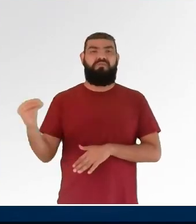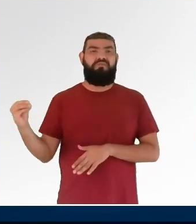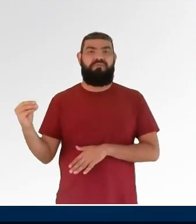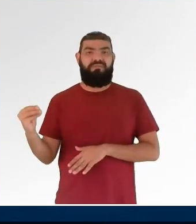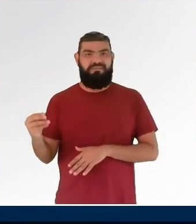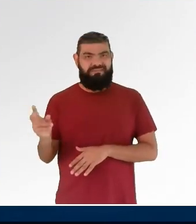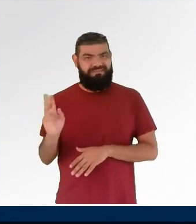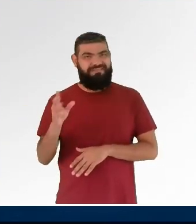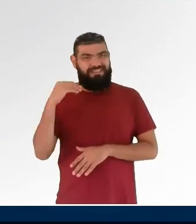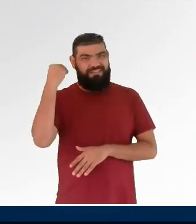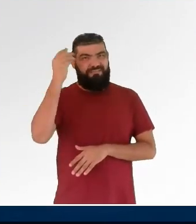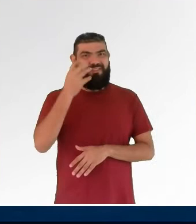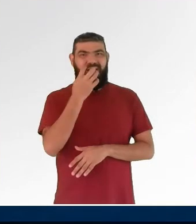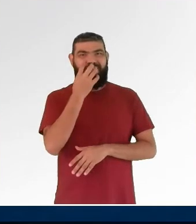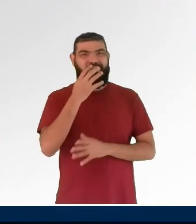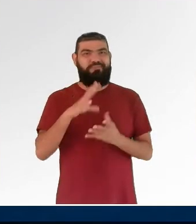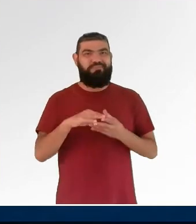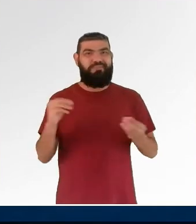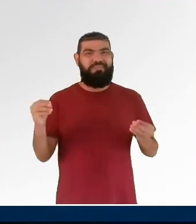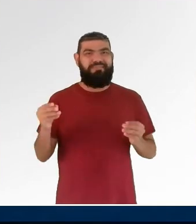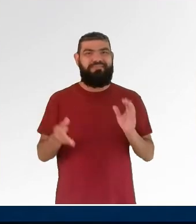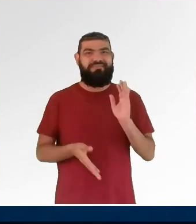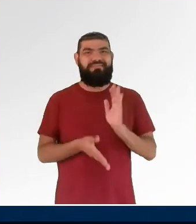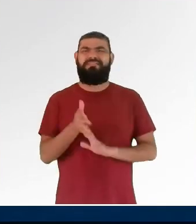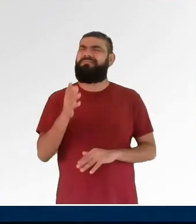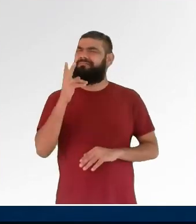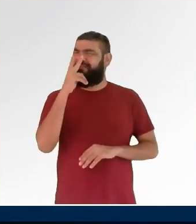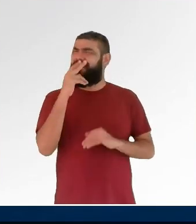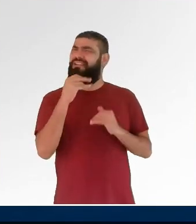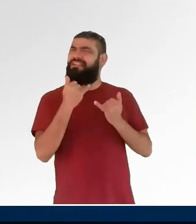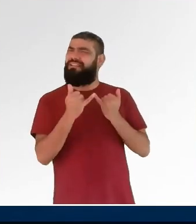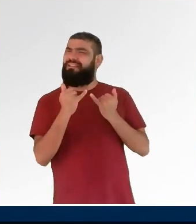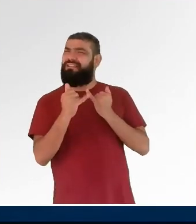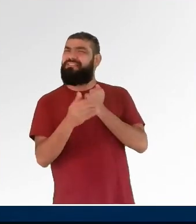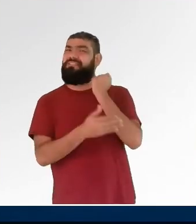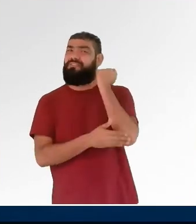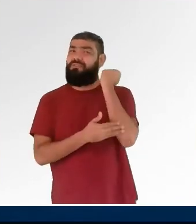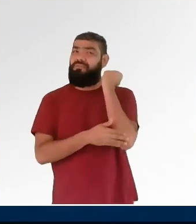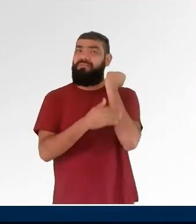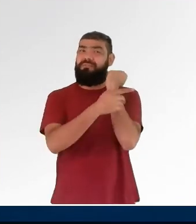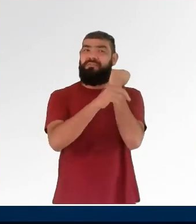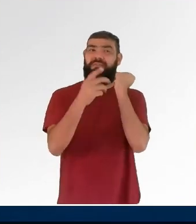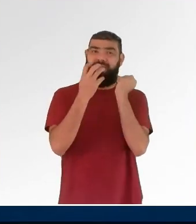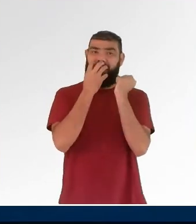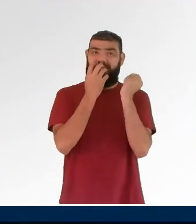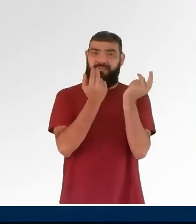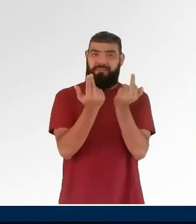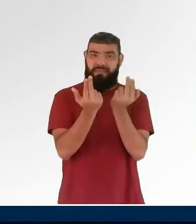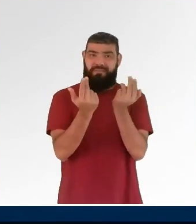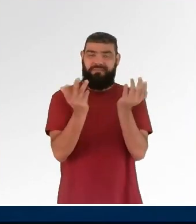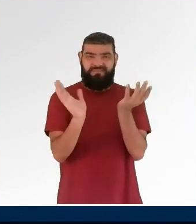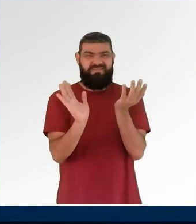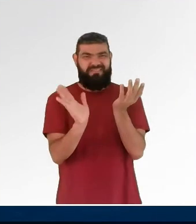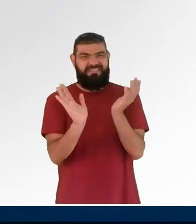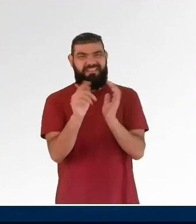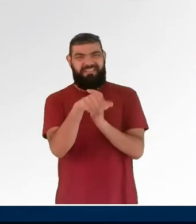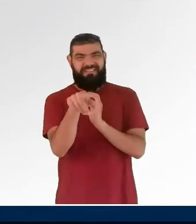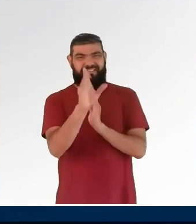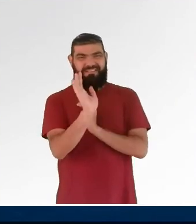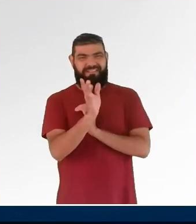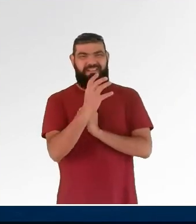que fugiu? Será que ele ficou com ciúmes também? Você tinha um outro animal de estimação? Já teve um animal de estimação? Cachorro,